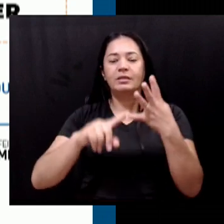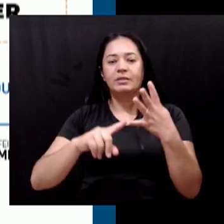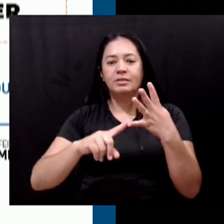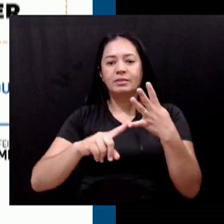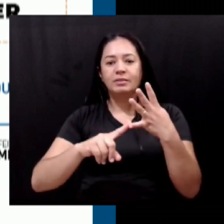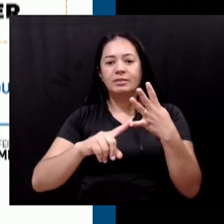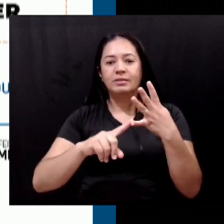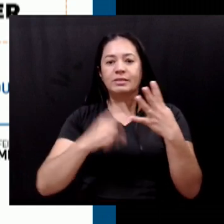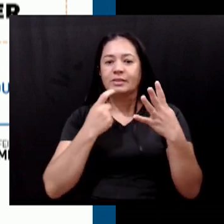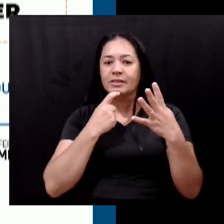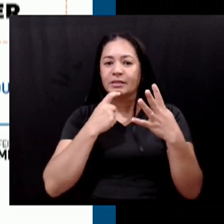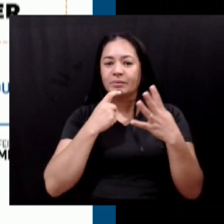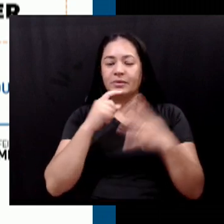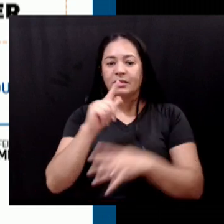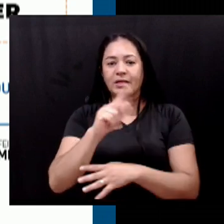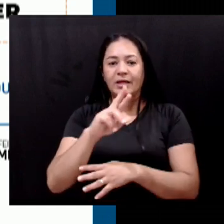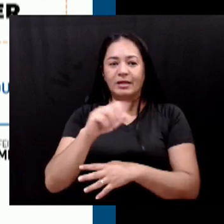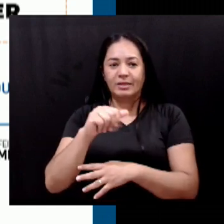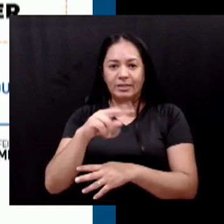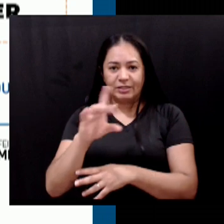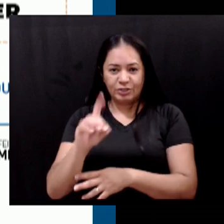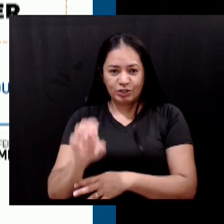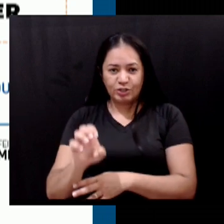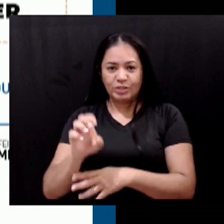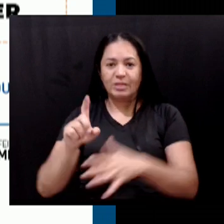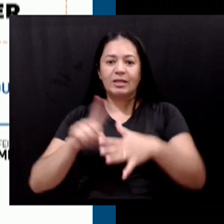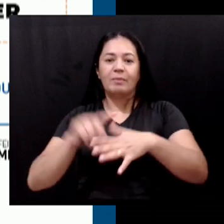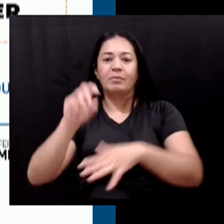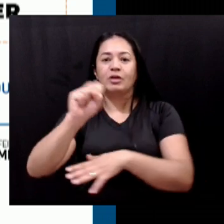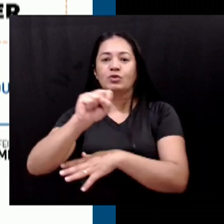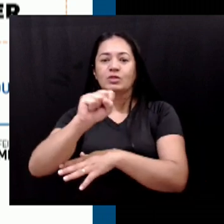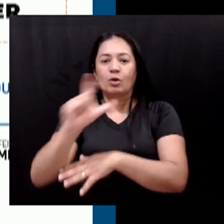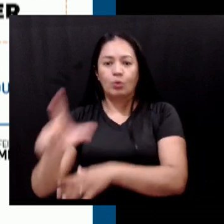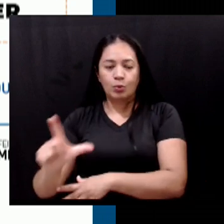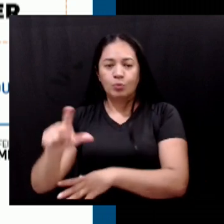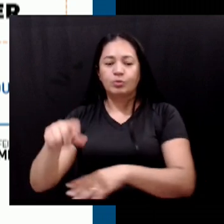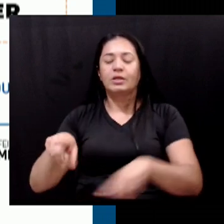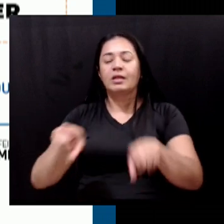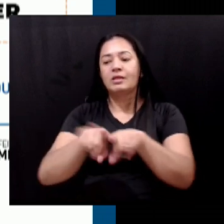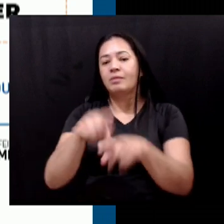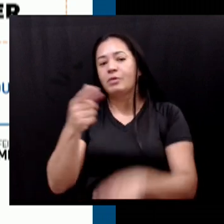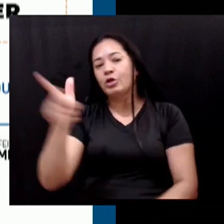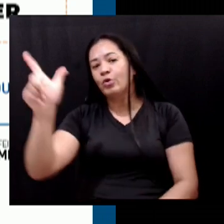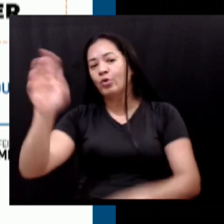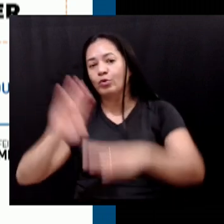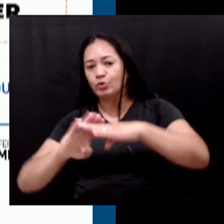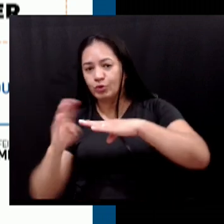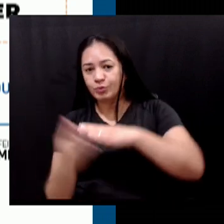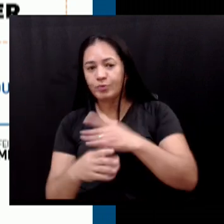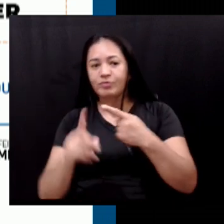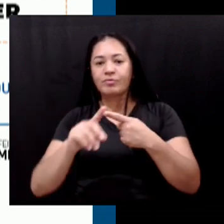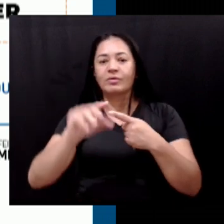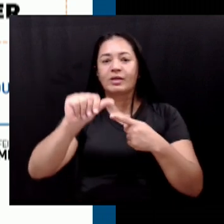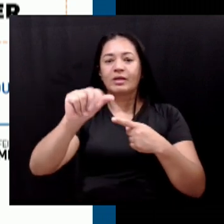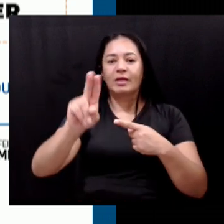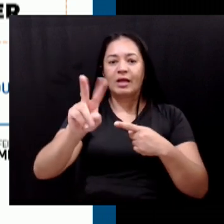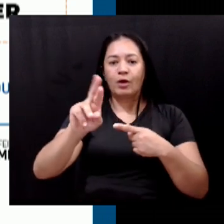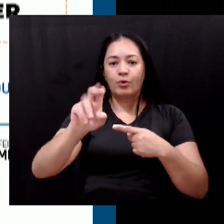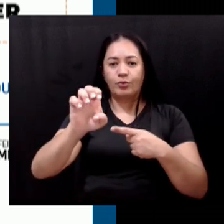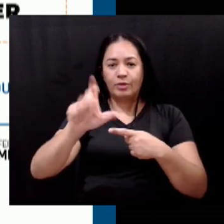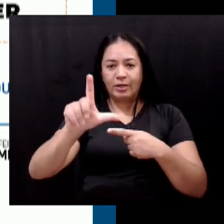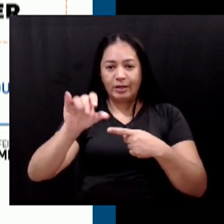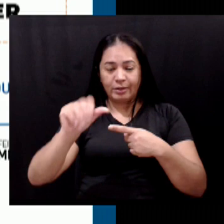e Residencial São Luís. Região norte de Campinas, no Jardim Aurélia tem muitos casos, assim como no Jardim do